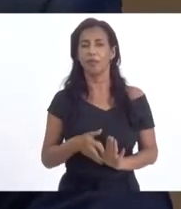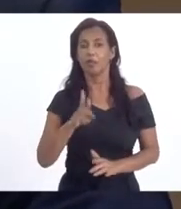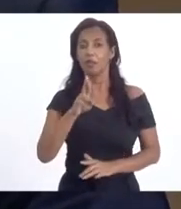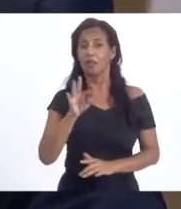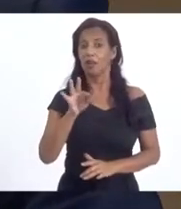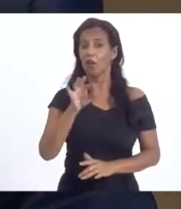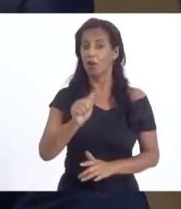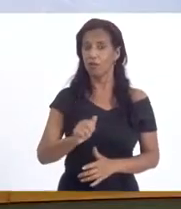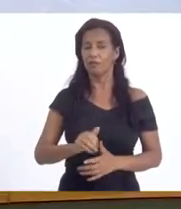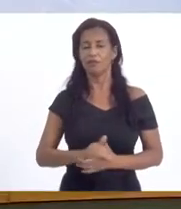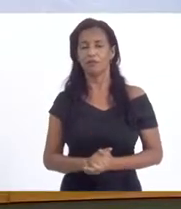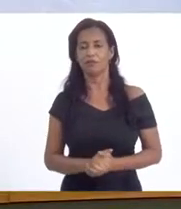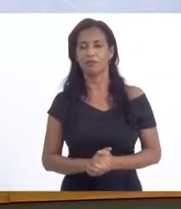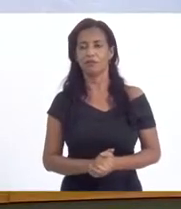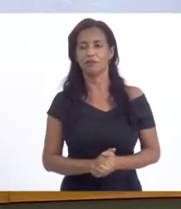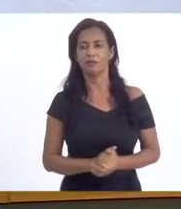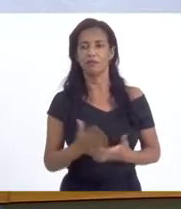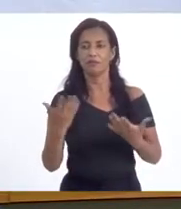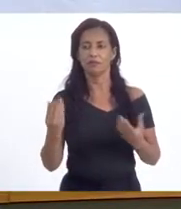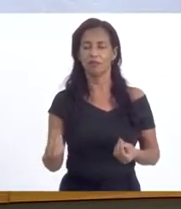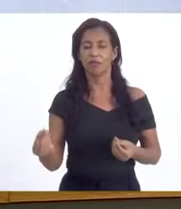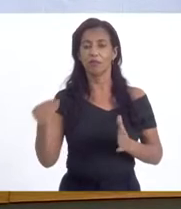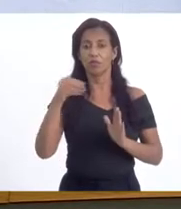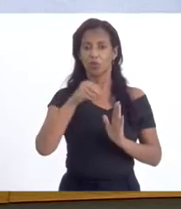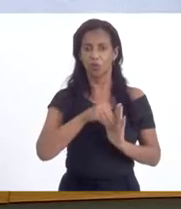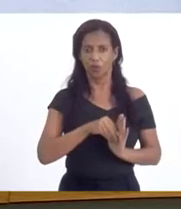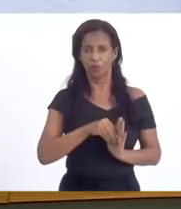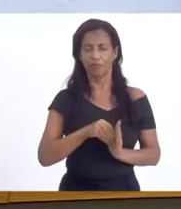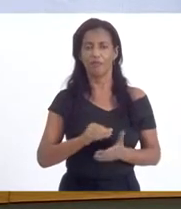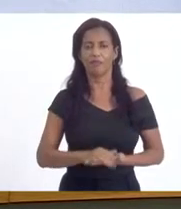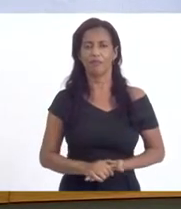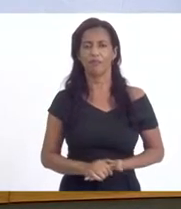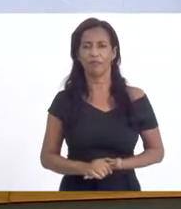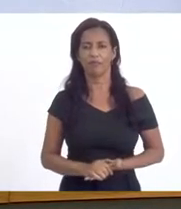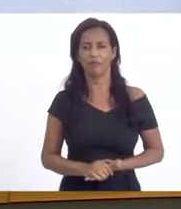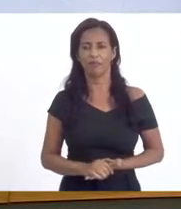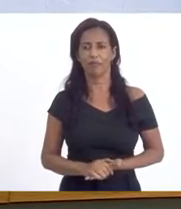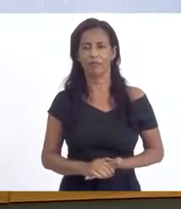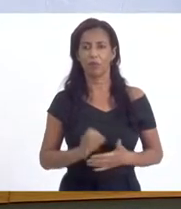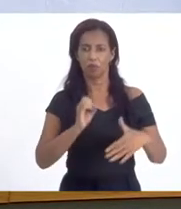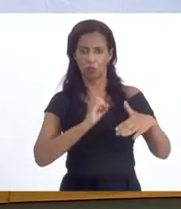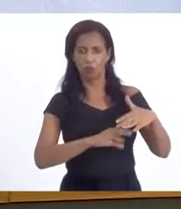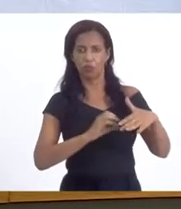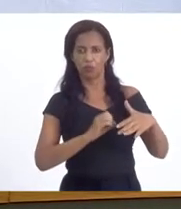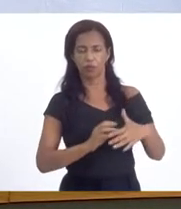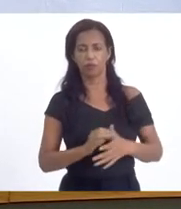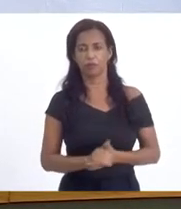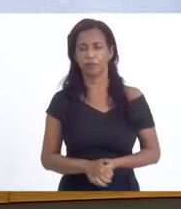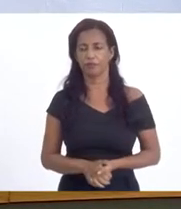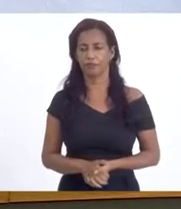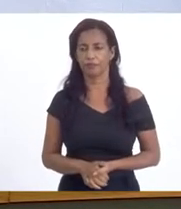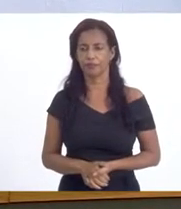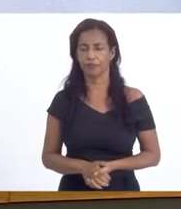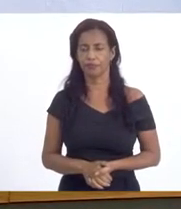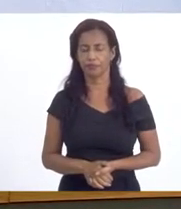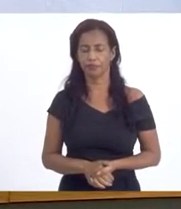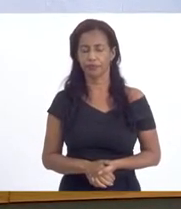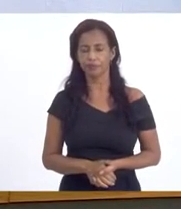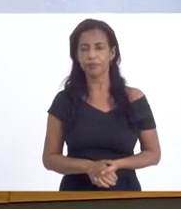rota e vamos incluí-la entre as possibilidades do fundo.